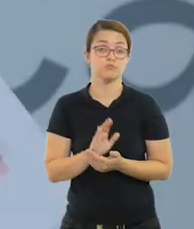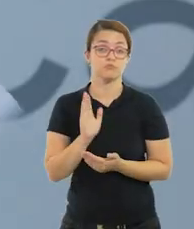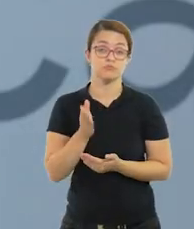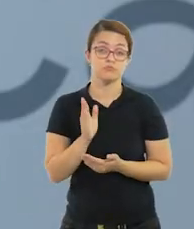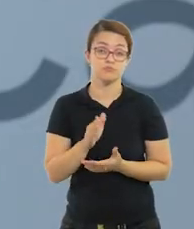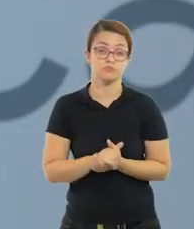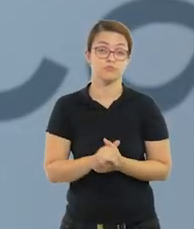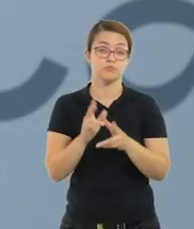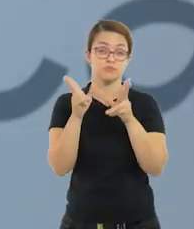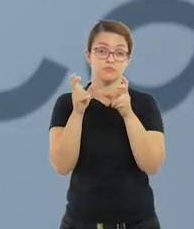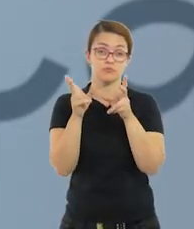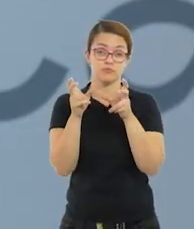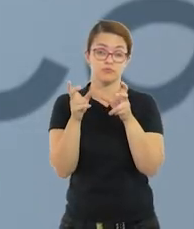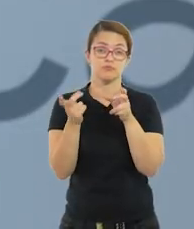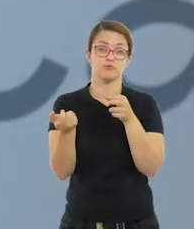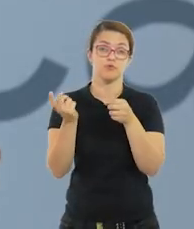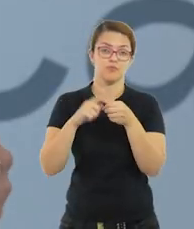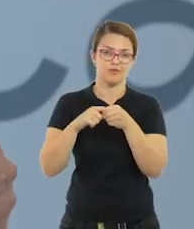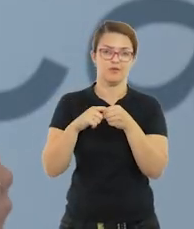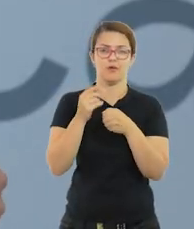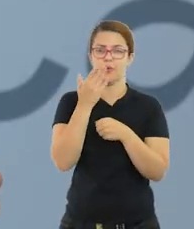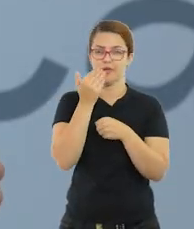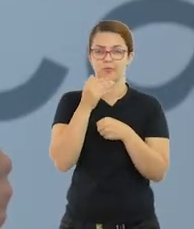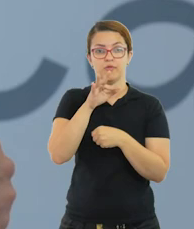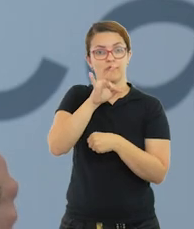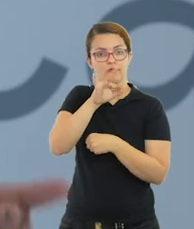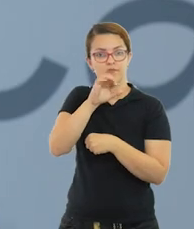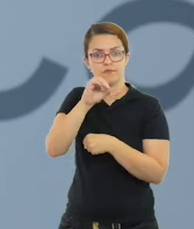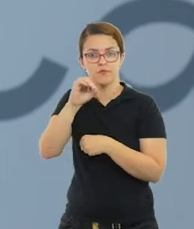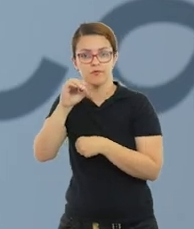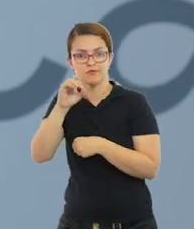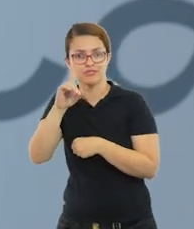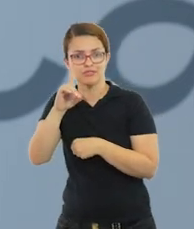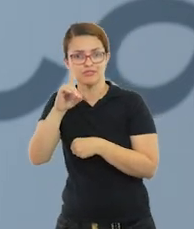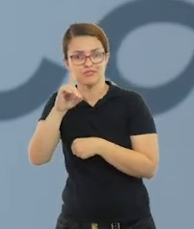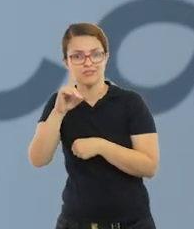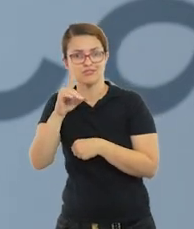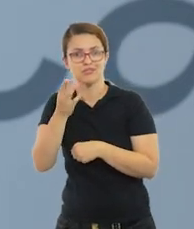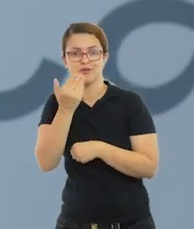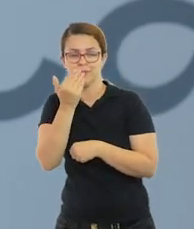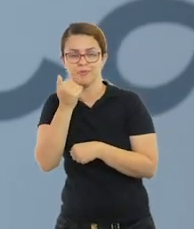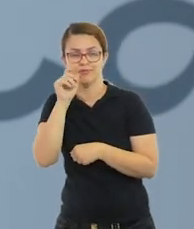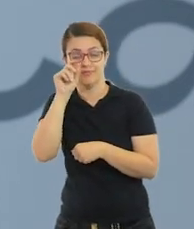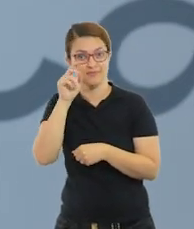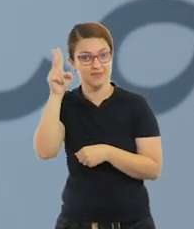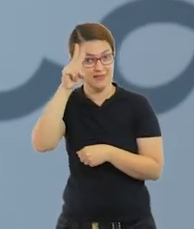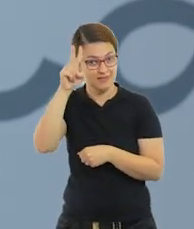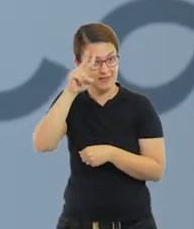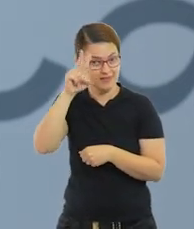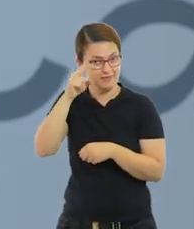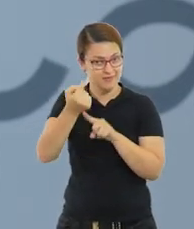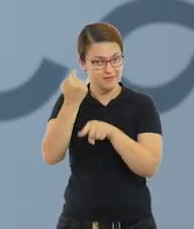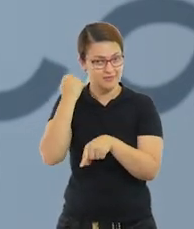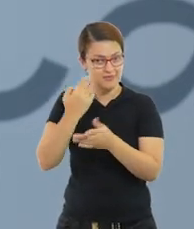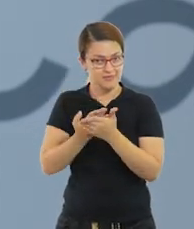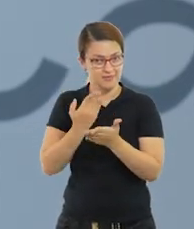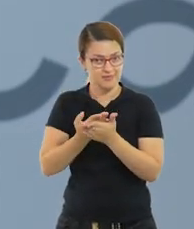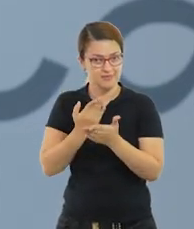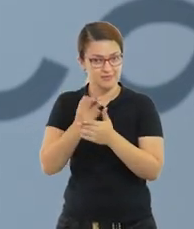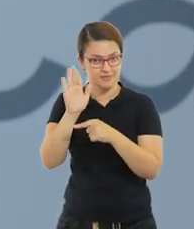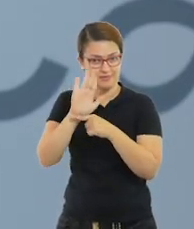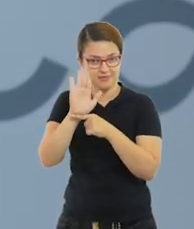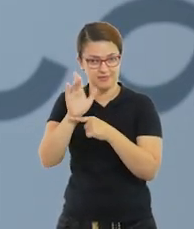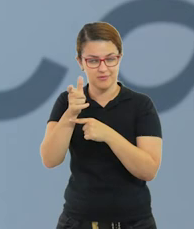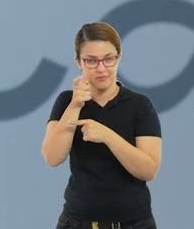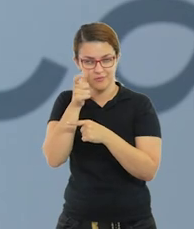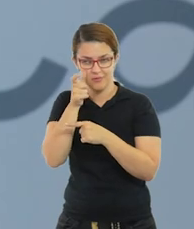vamos voltar ao tema das foods, das comidas. Vocês se lembram que na semana passada vocês viram as fruits? Assistimos